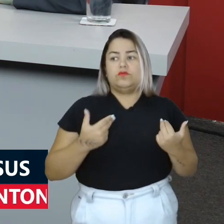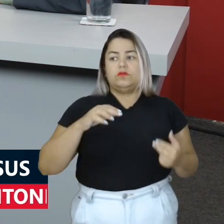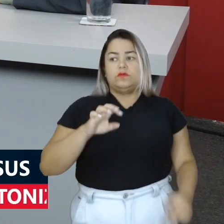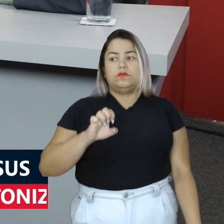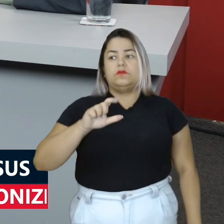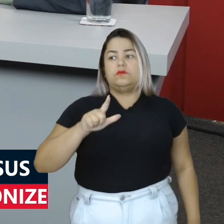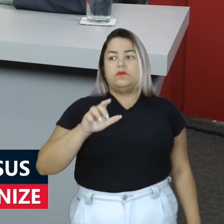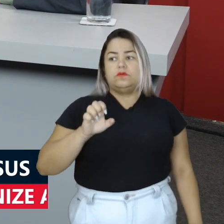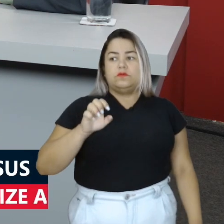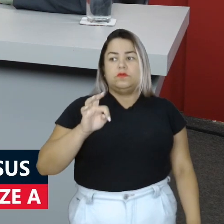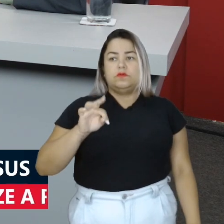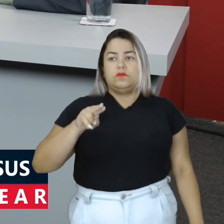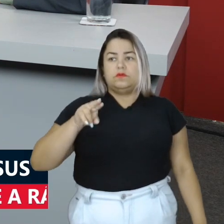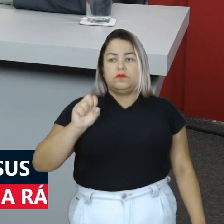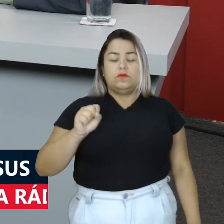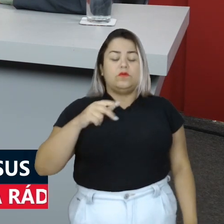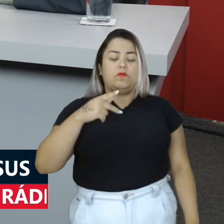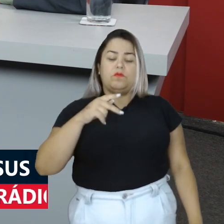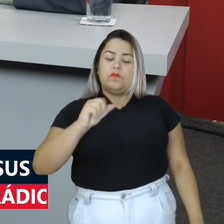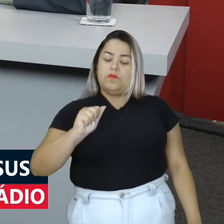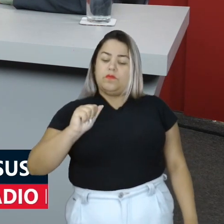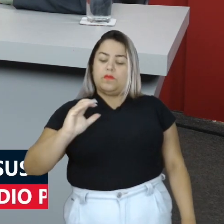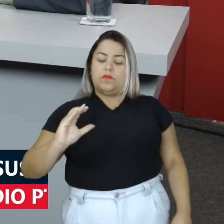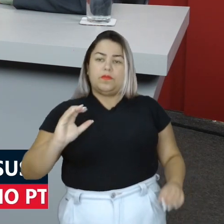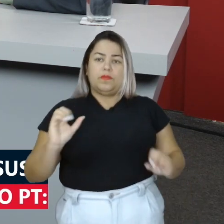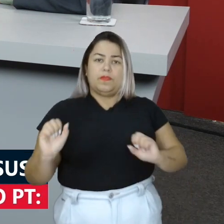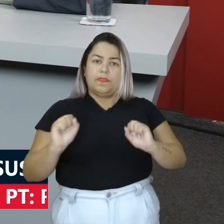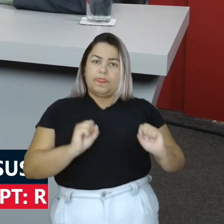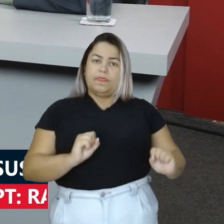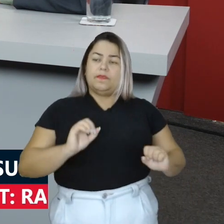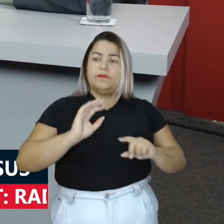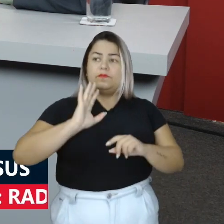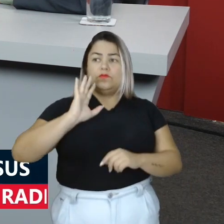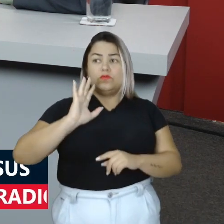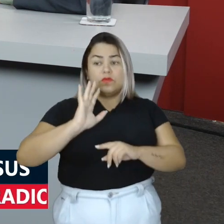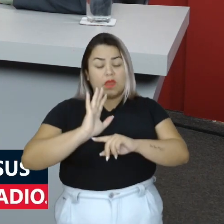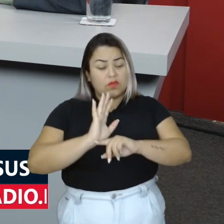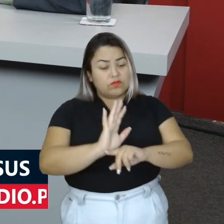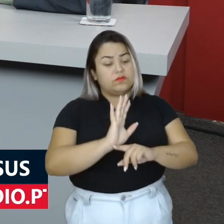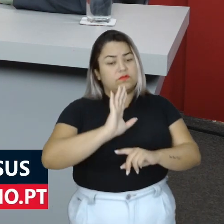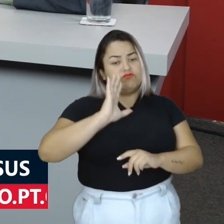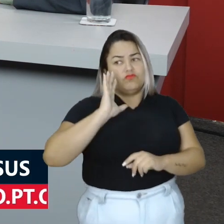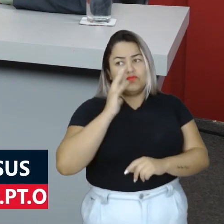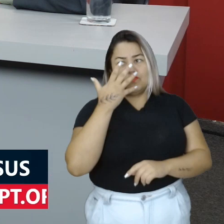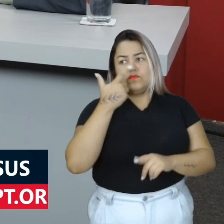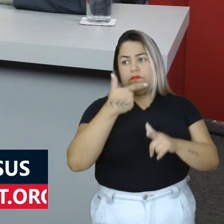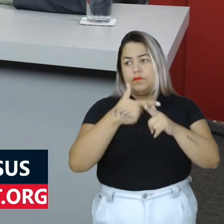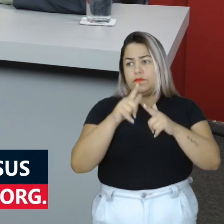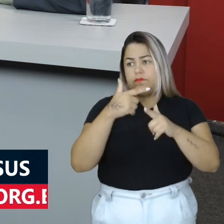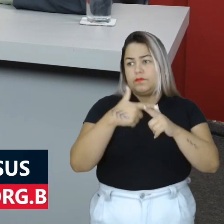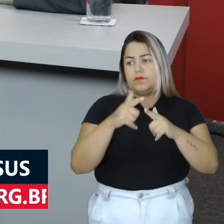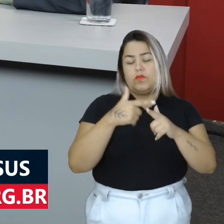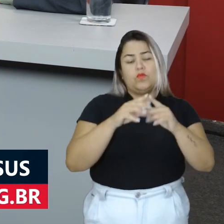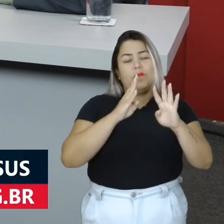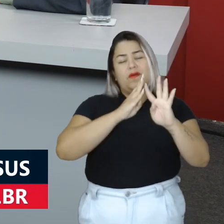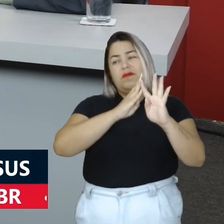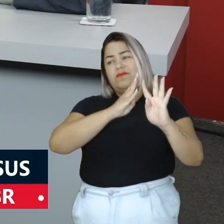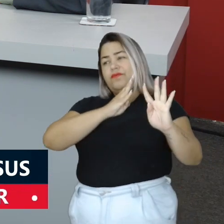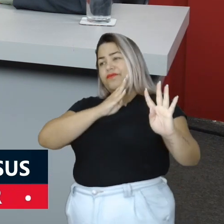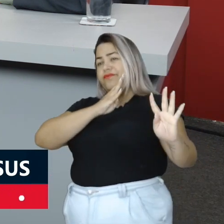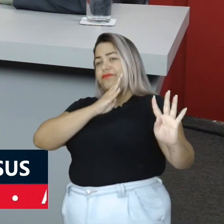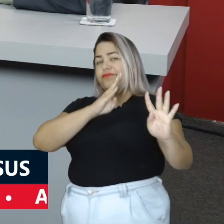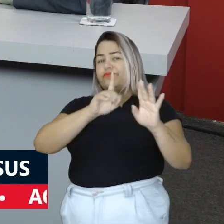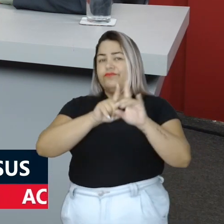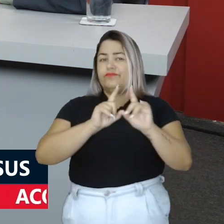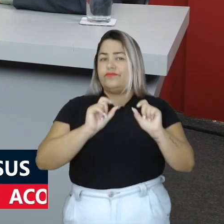represado. Então, como é que o PAC pode ajudar a resolver esse problema, né, com as pessoas que ficaram, então, aí numa fila imensa por conta da